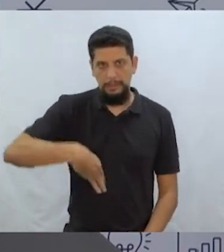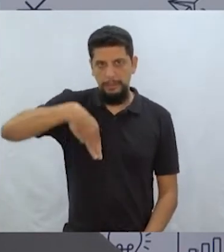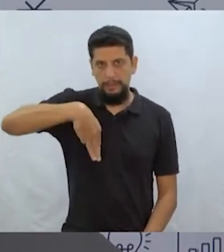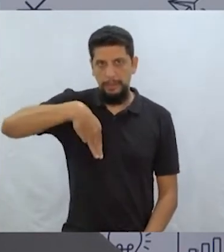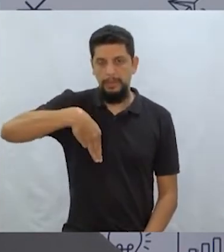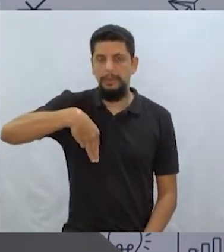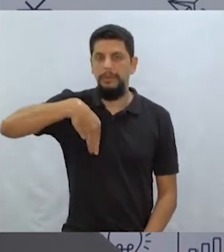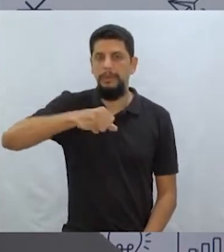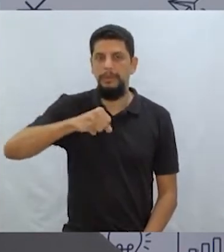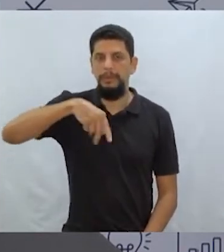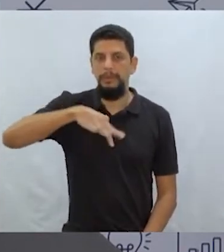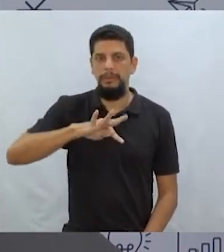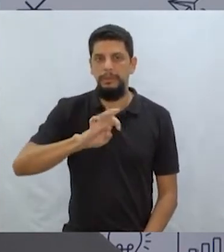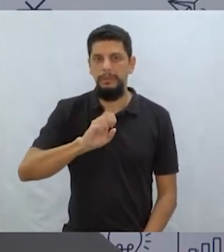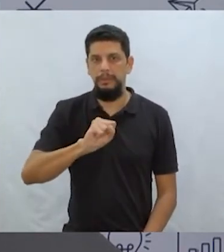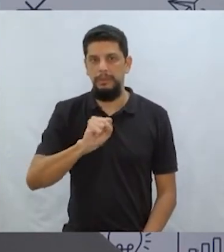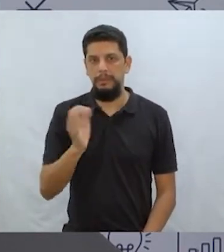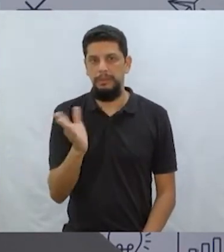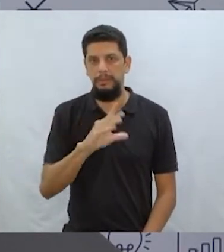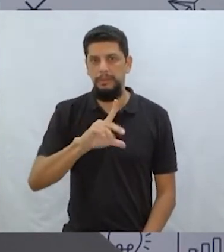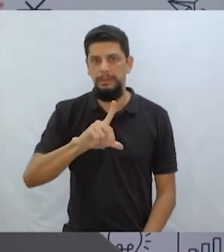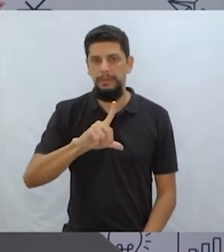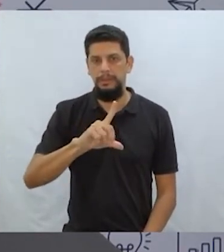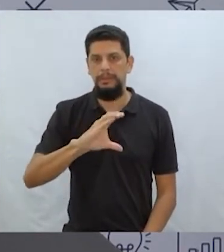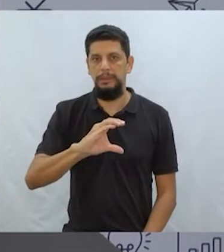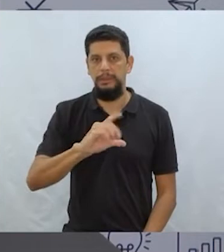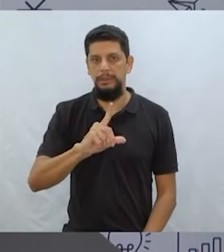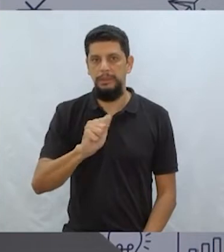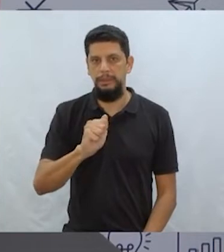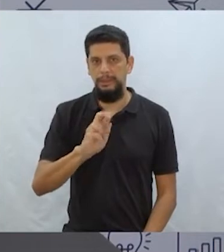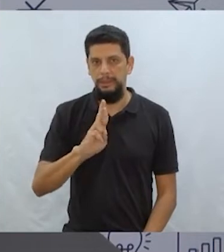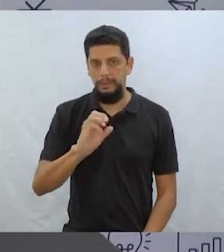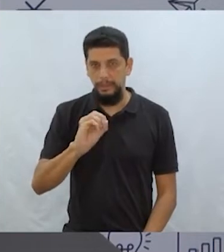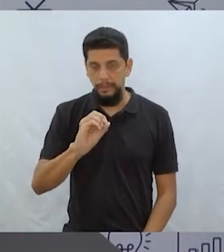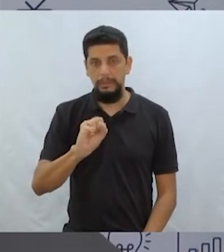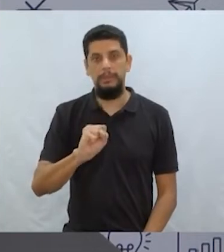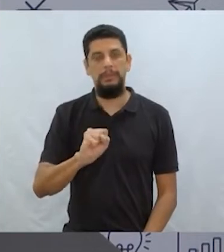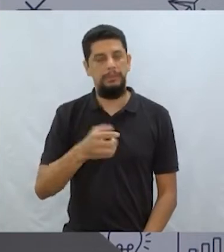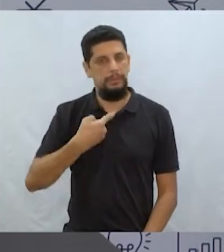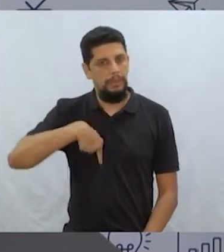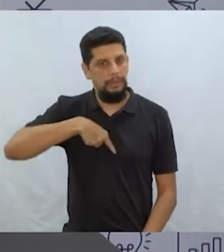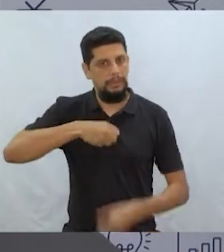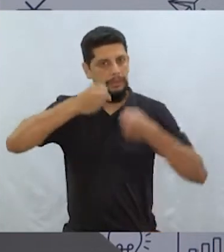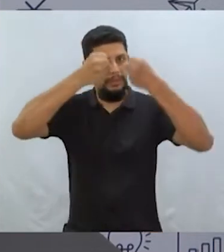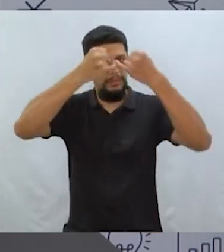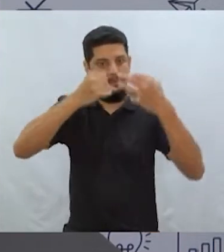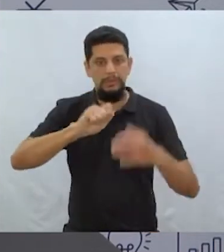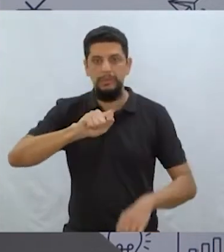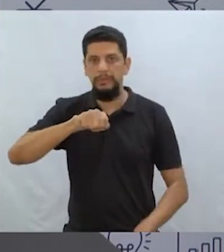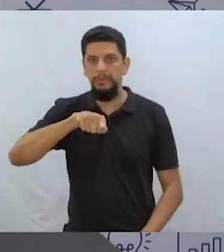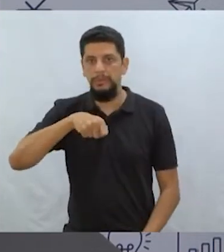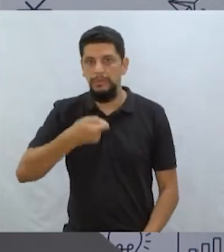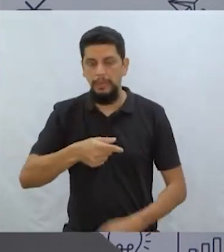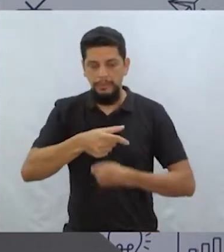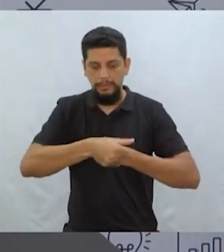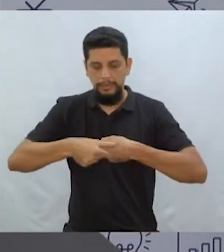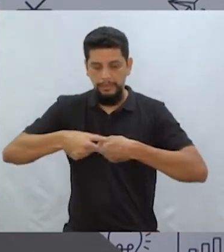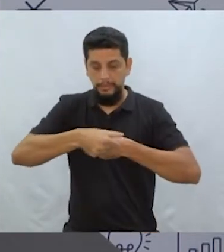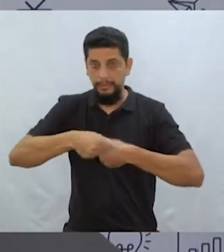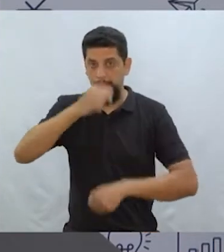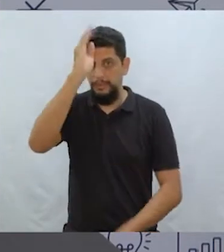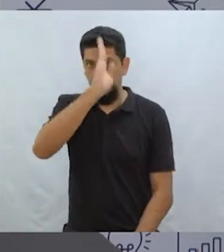Montes Claros mas daqui de onde nós estamos por quê Porque porque nós vamos falar hoje de uma